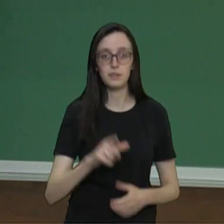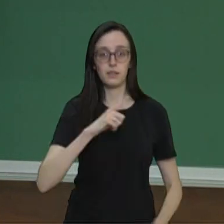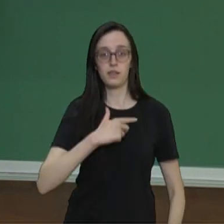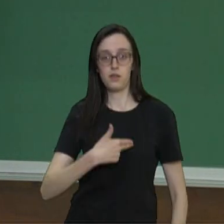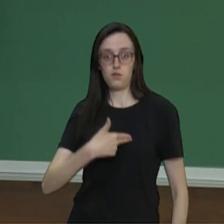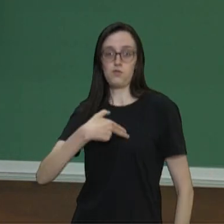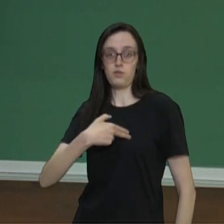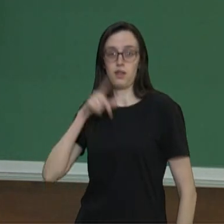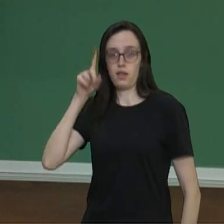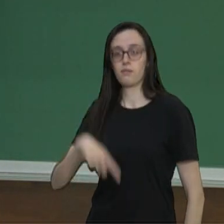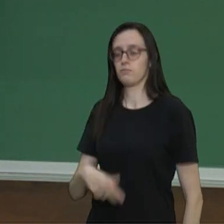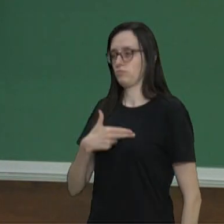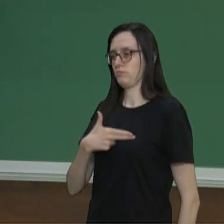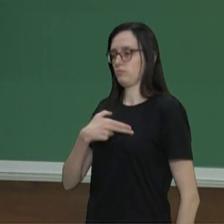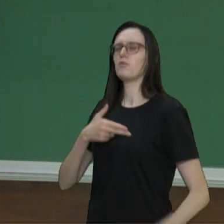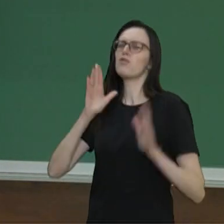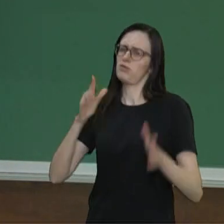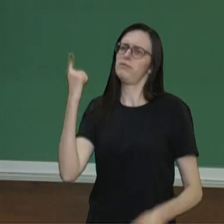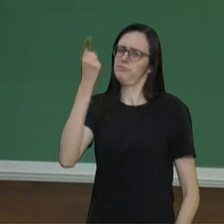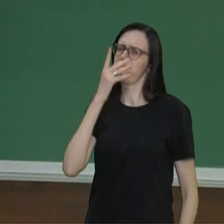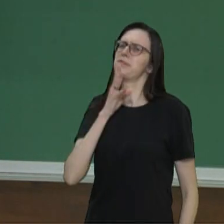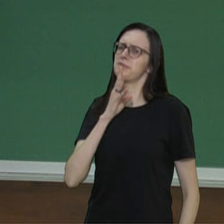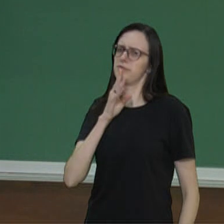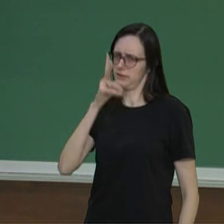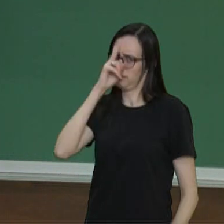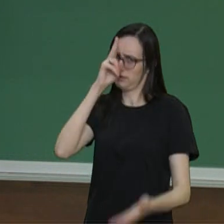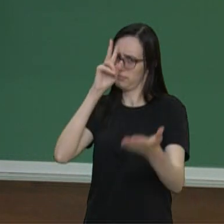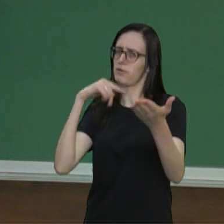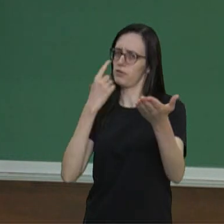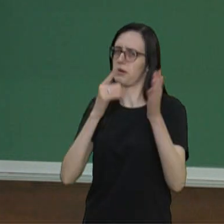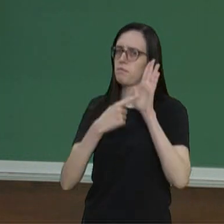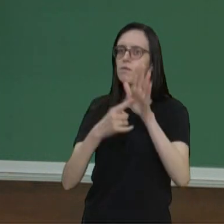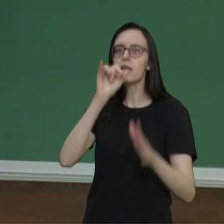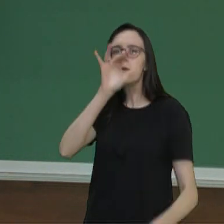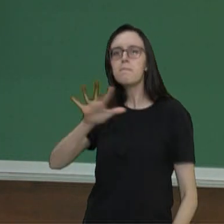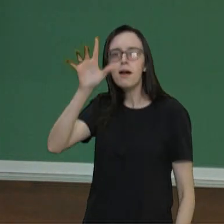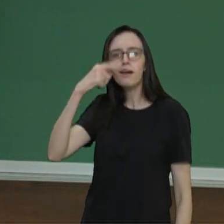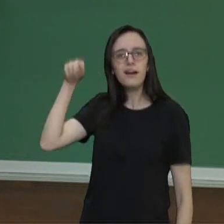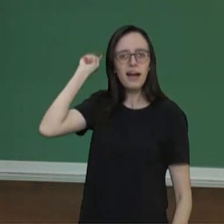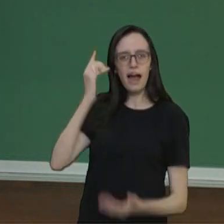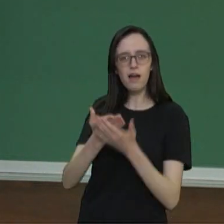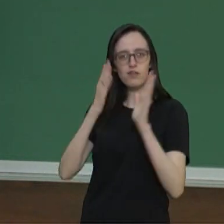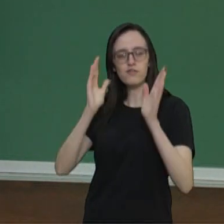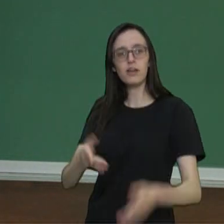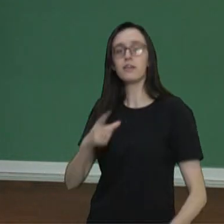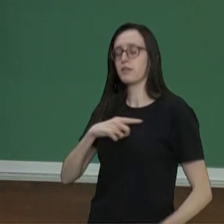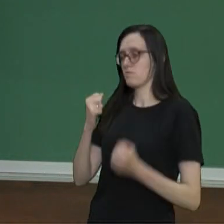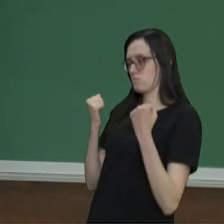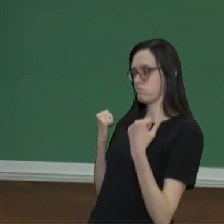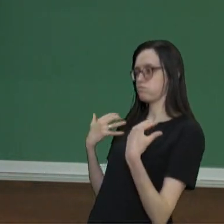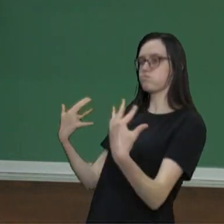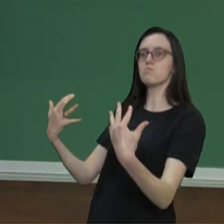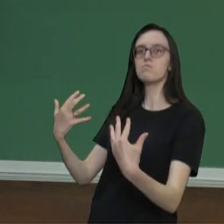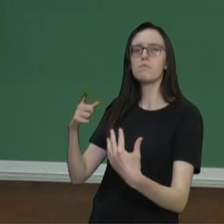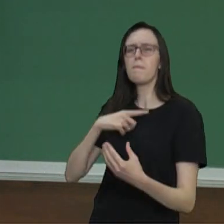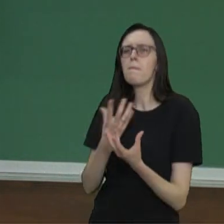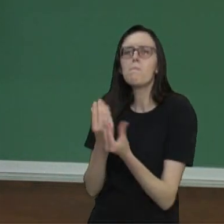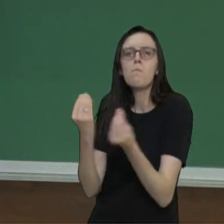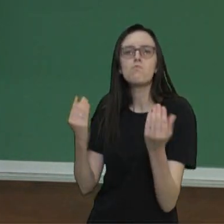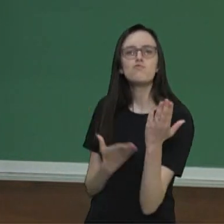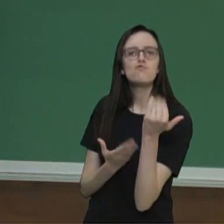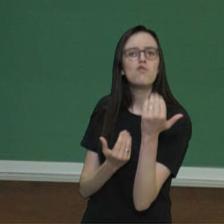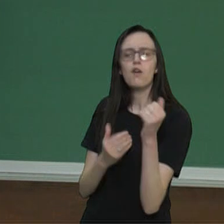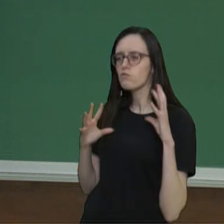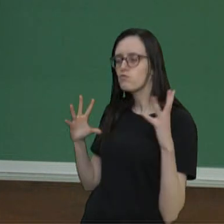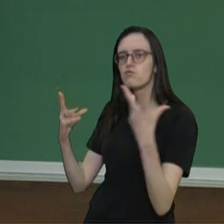Getúlio Vargas, a figura dele já conhecida, você lembra que a gente mostrou essa imagem nas últimas aulas, e você tem ele conversando com muitos